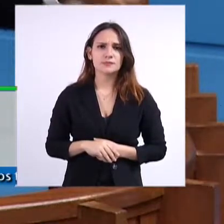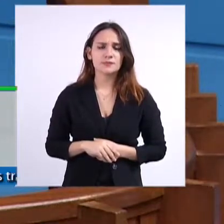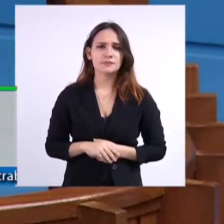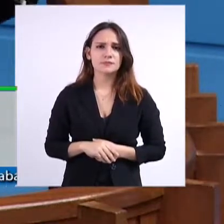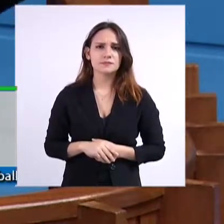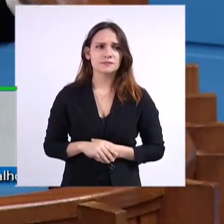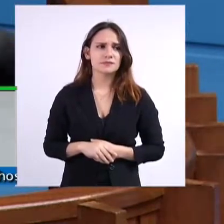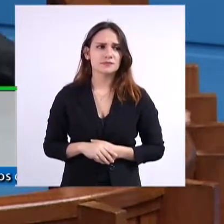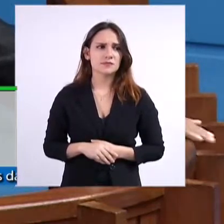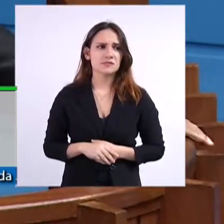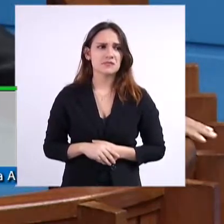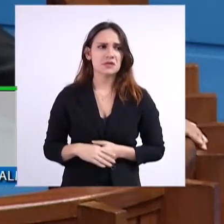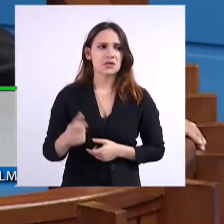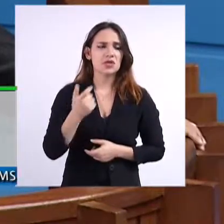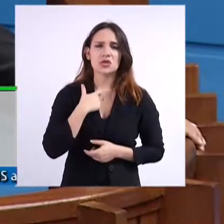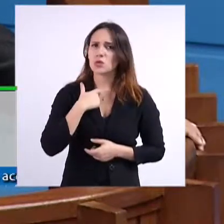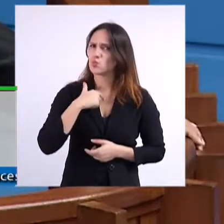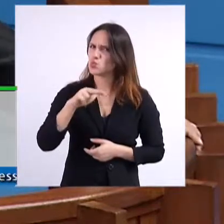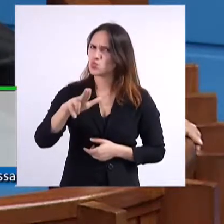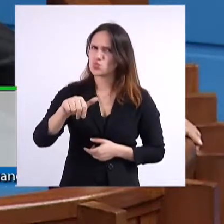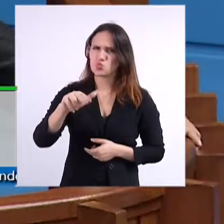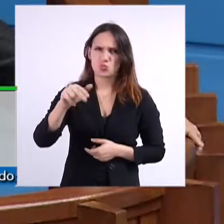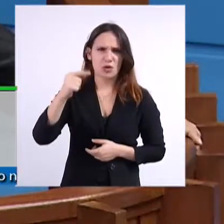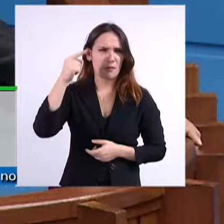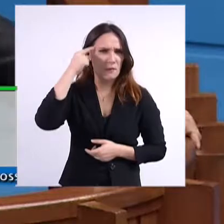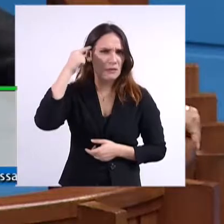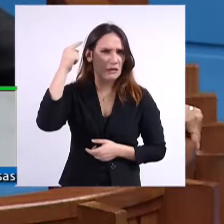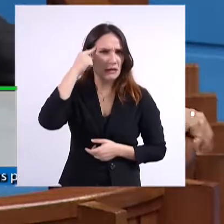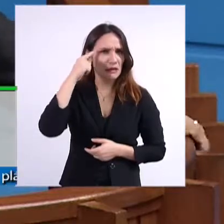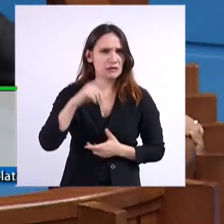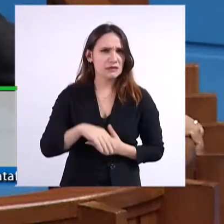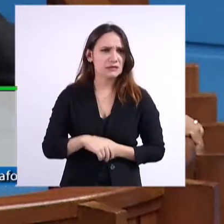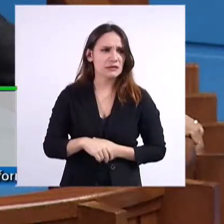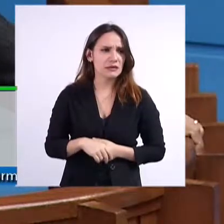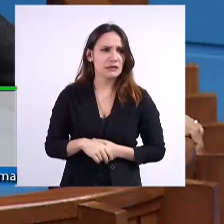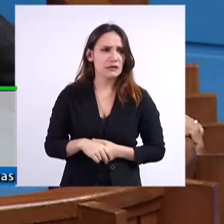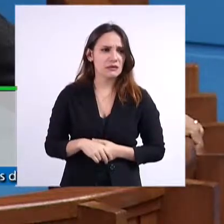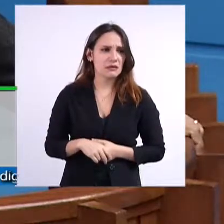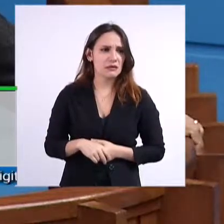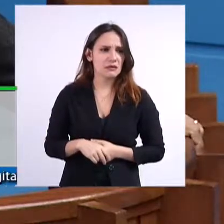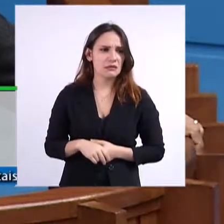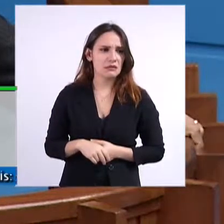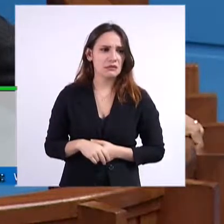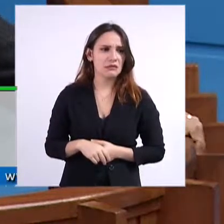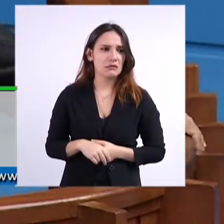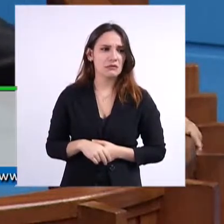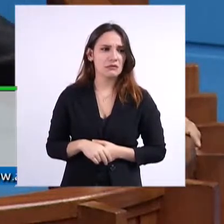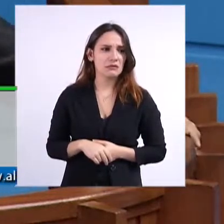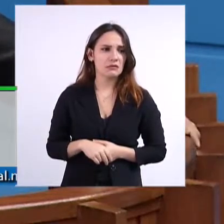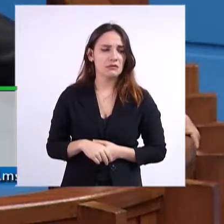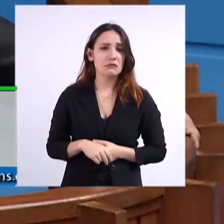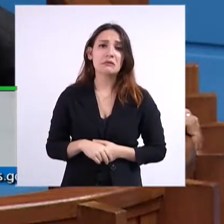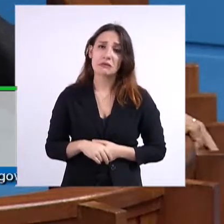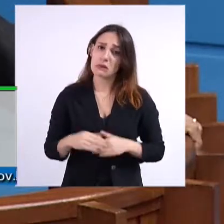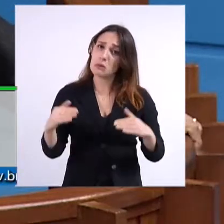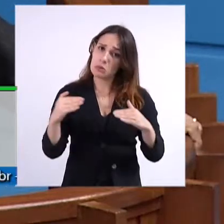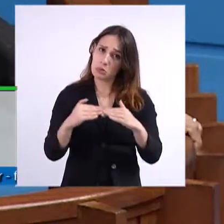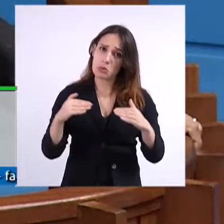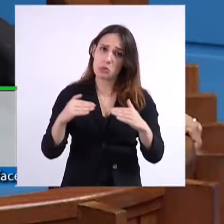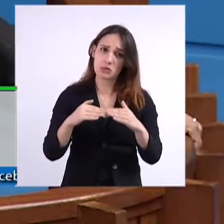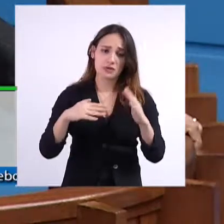E eu jamais achei que ele iria entregar os pontos para a Câmara e para o Senado,